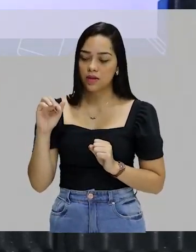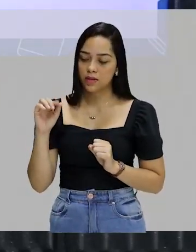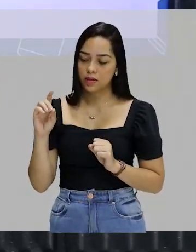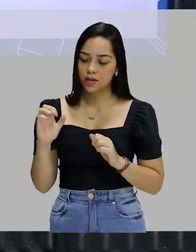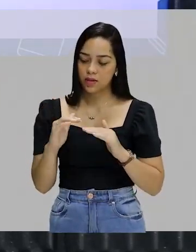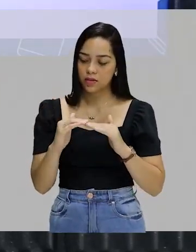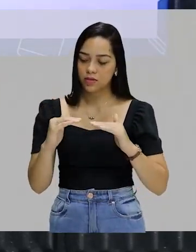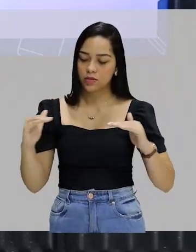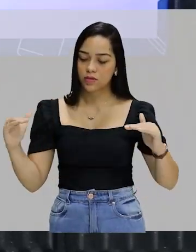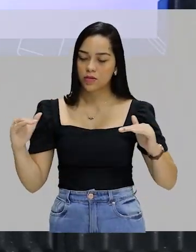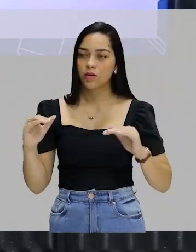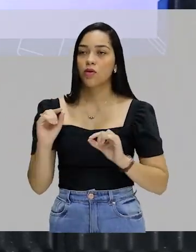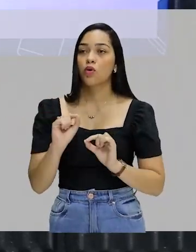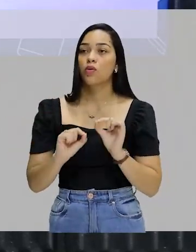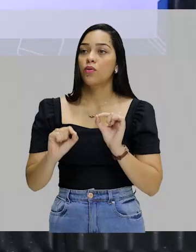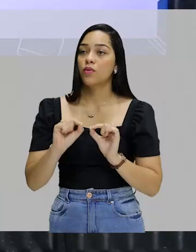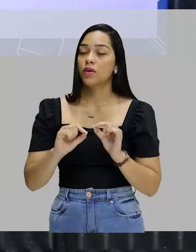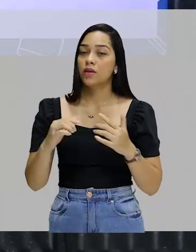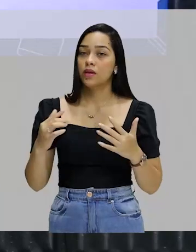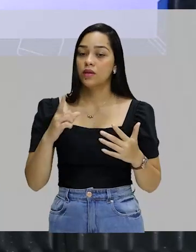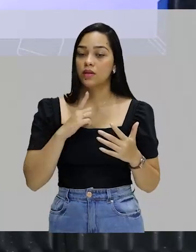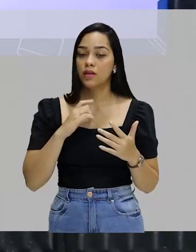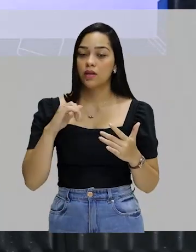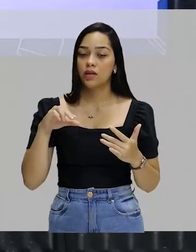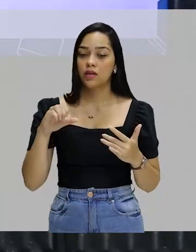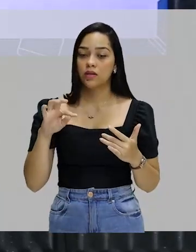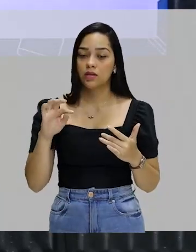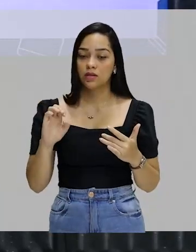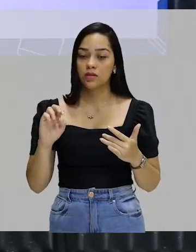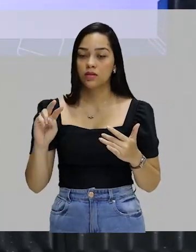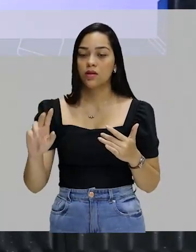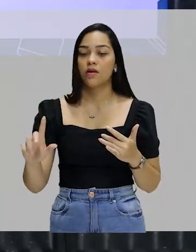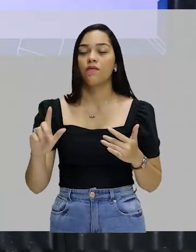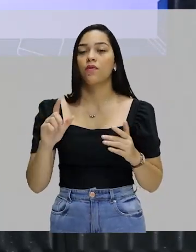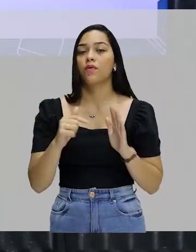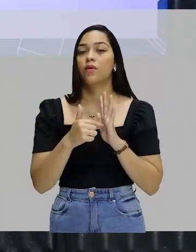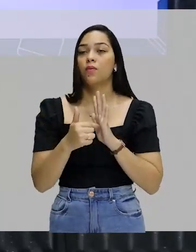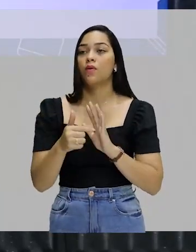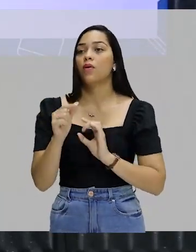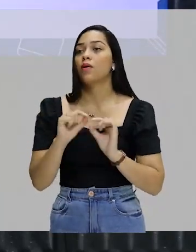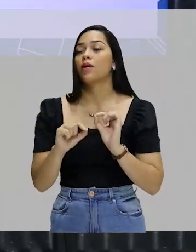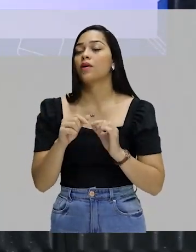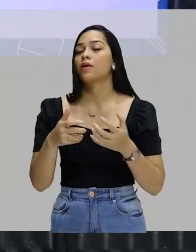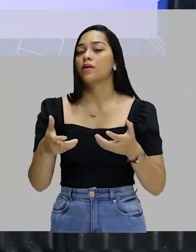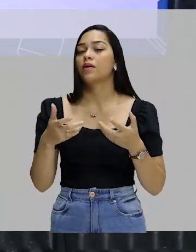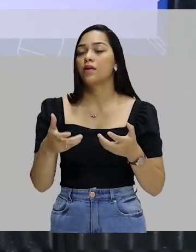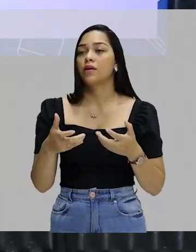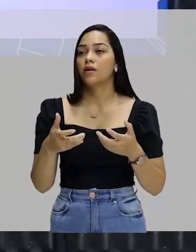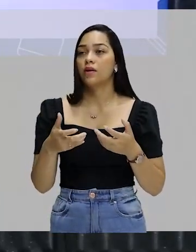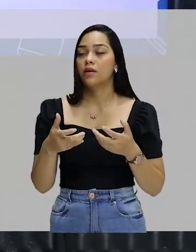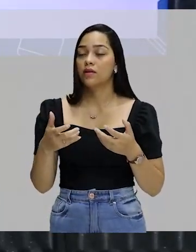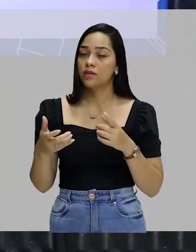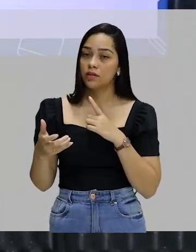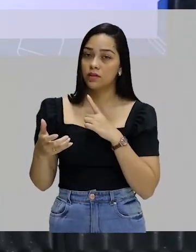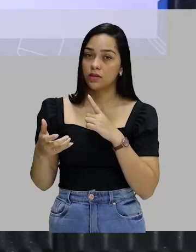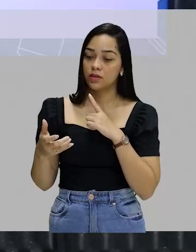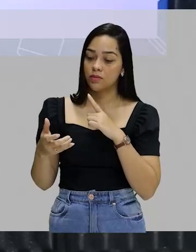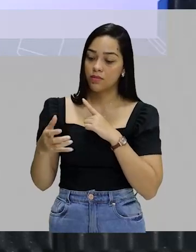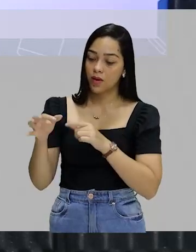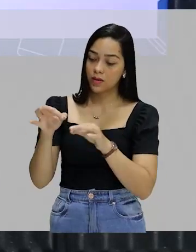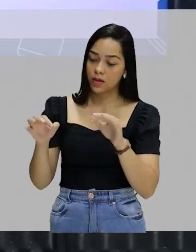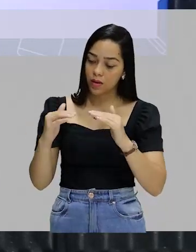átomo pai é um átomo extremamente instável que emite radiação para tentar estabilizar o seu